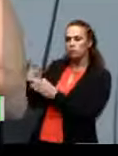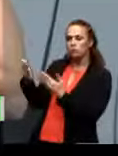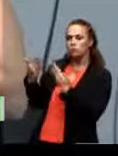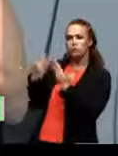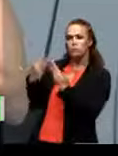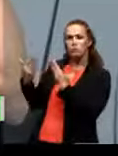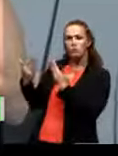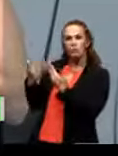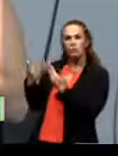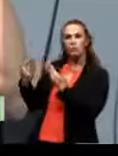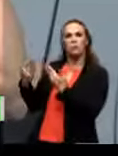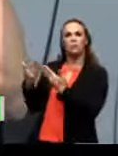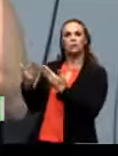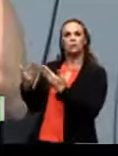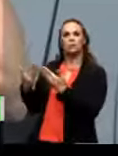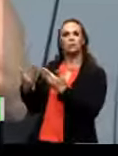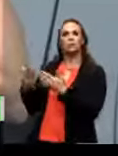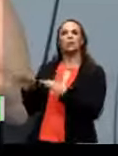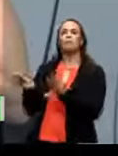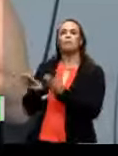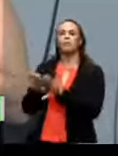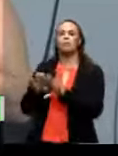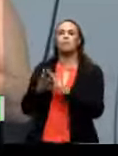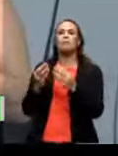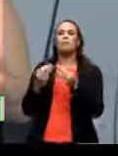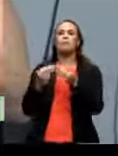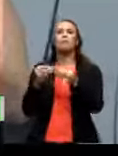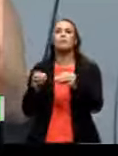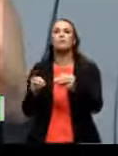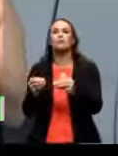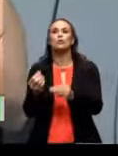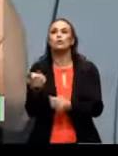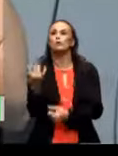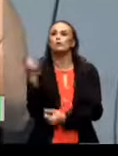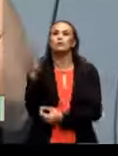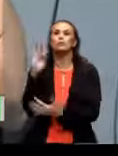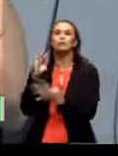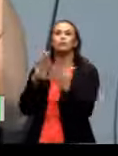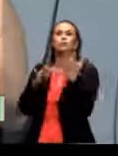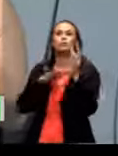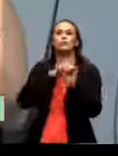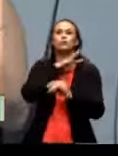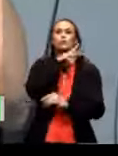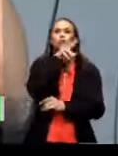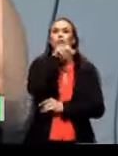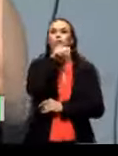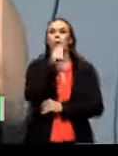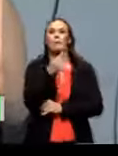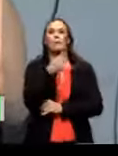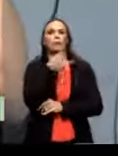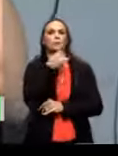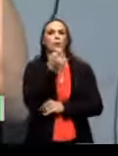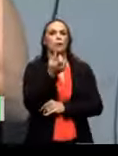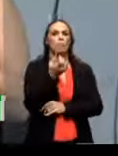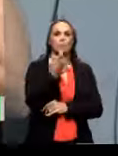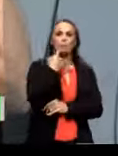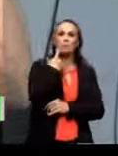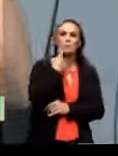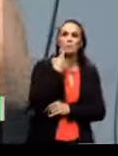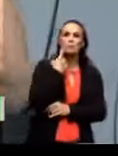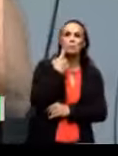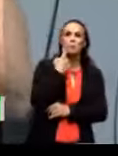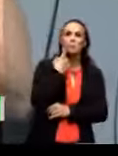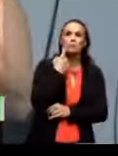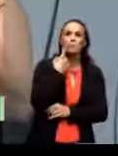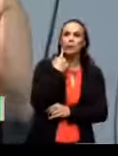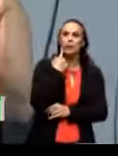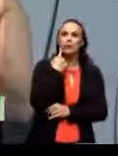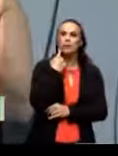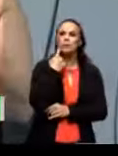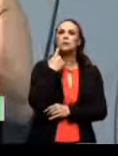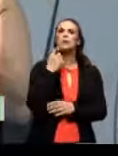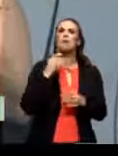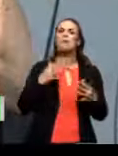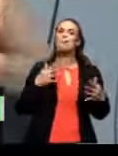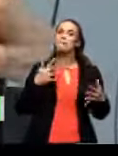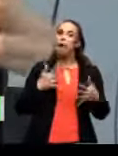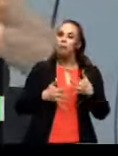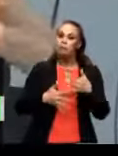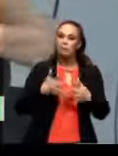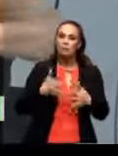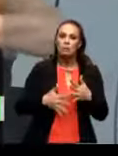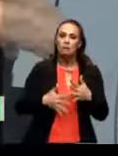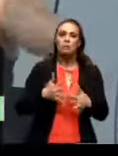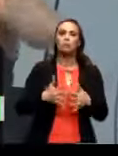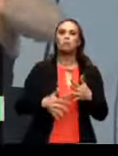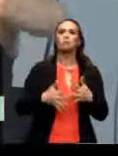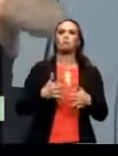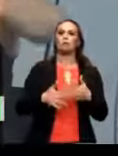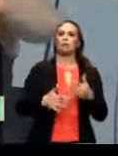também atinge fauna, atinge flora, os peixes, por exemplo, né? Isso atrapalha a reprodução dos peixes, né, Isabela? Sim, os